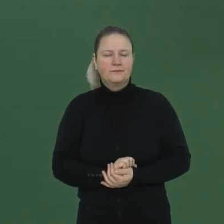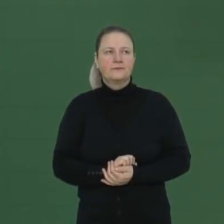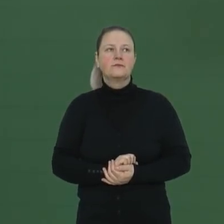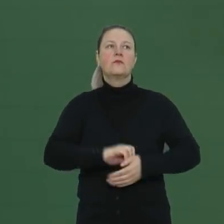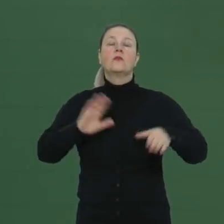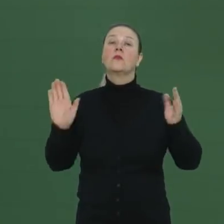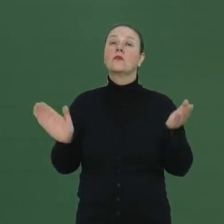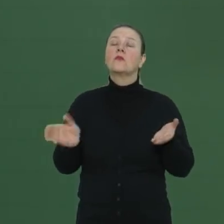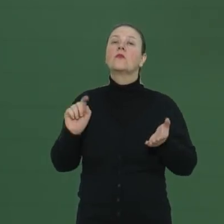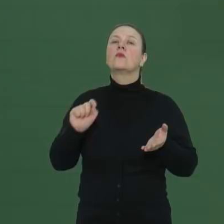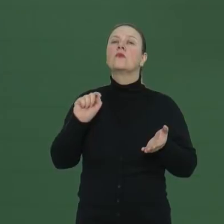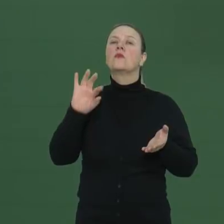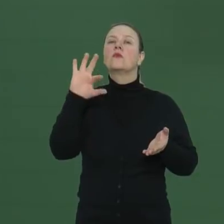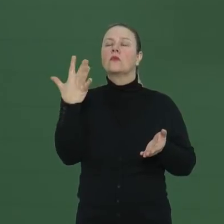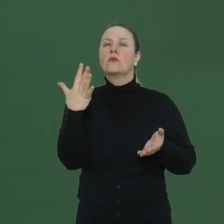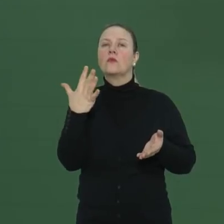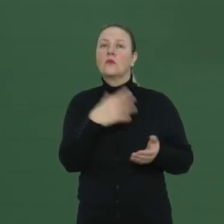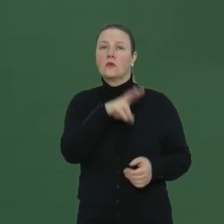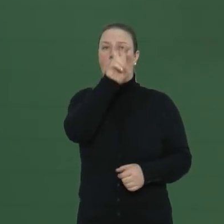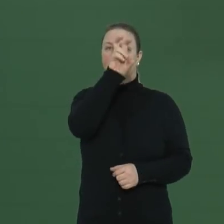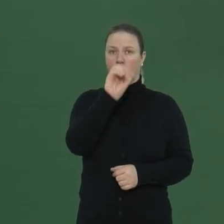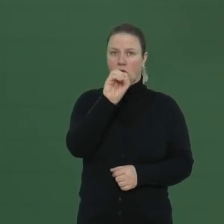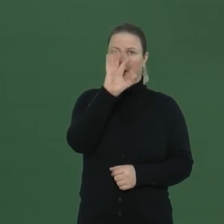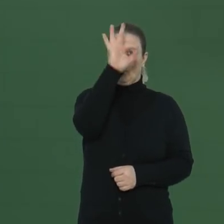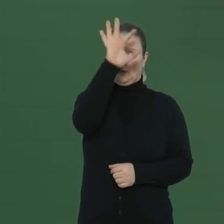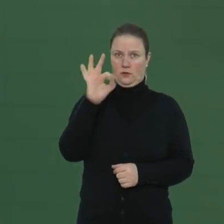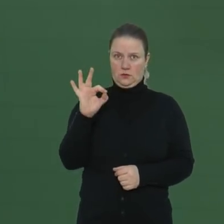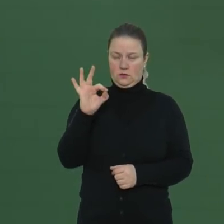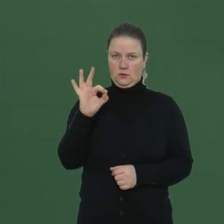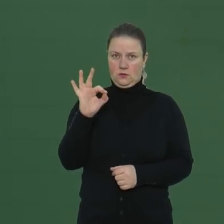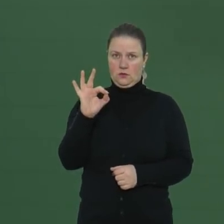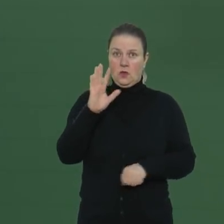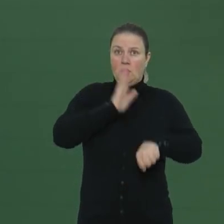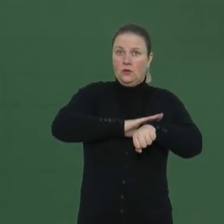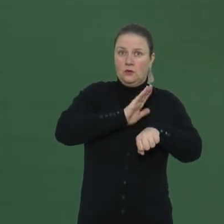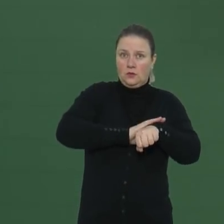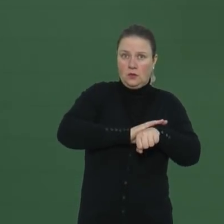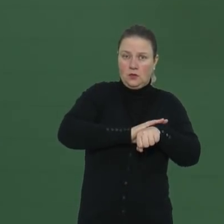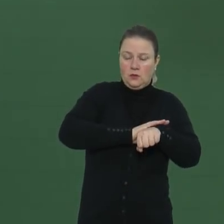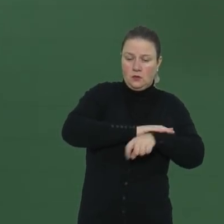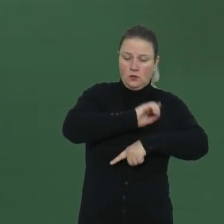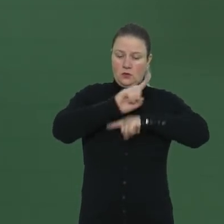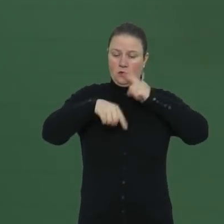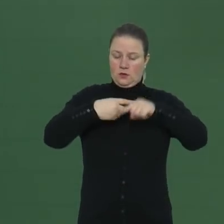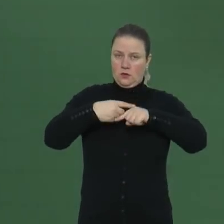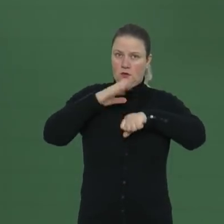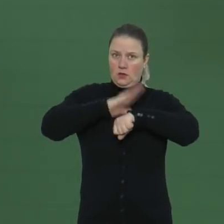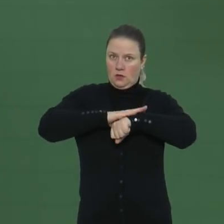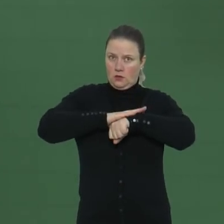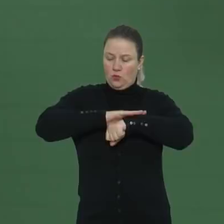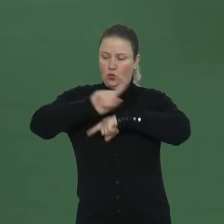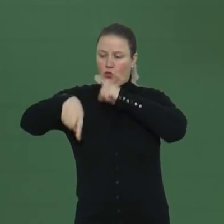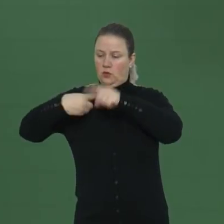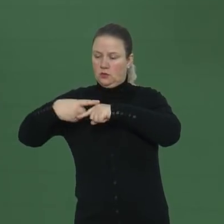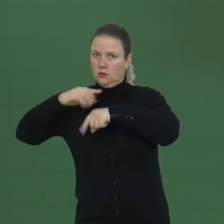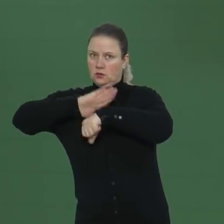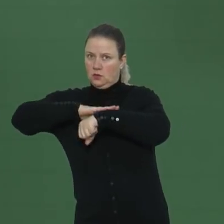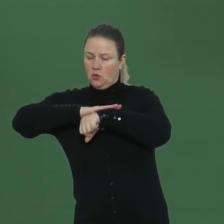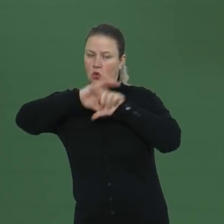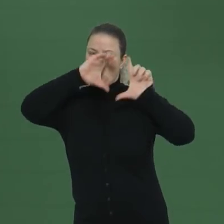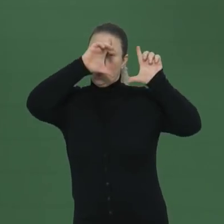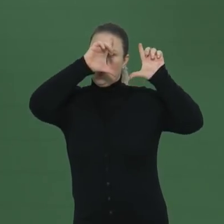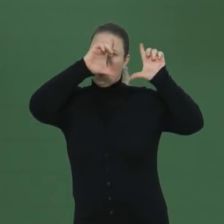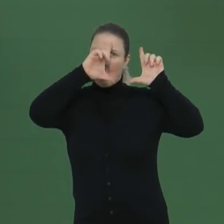Então, o que acontece? Esse 50% é referente a cada tempo que passa de eficiência dele. Então, como que eu faço para transformar,